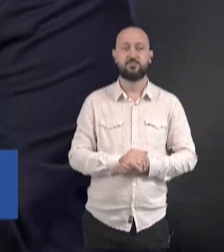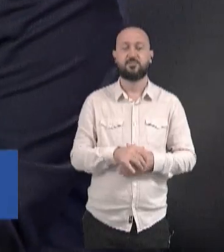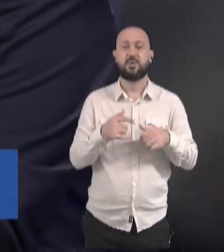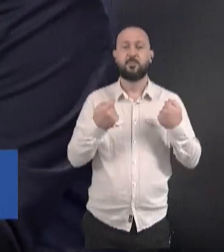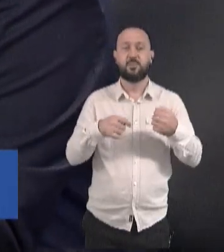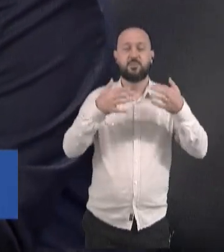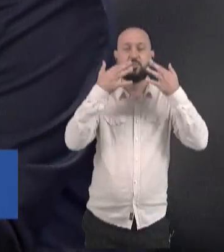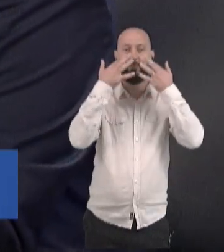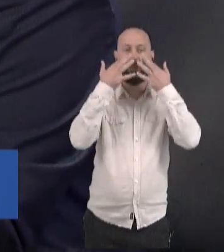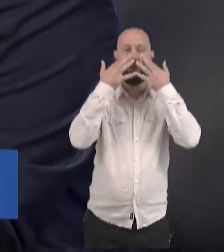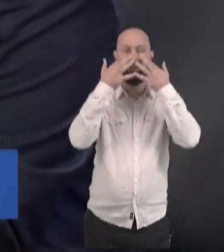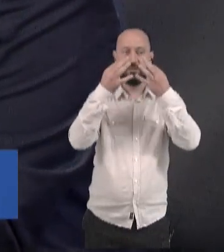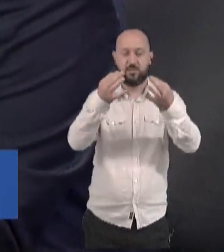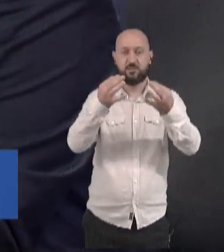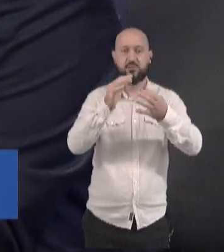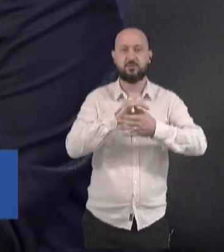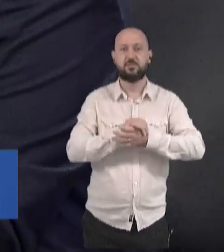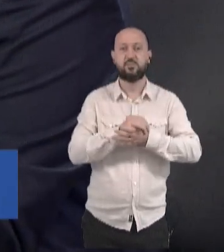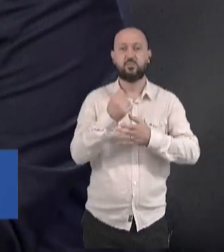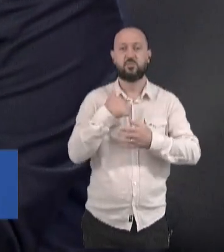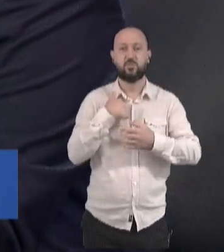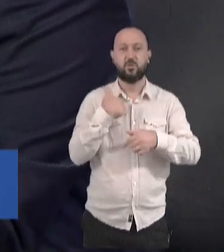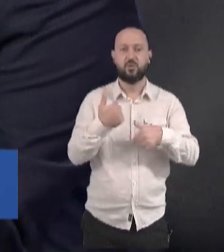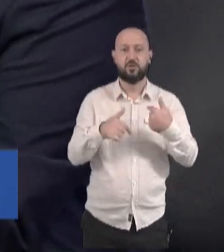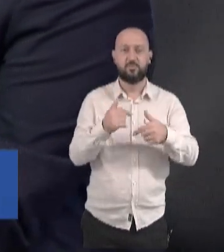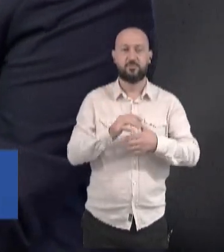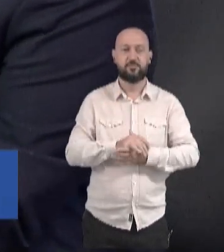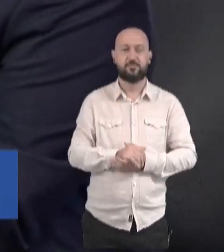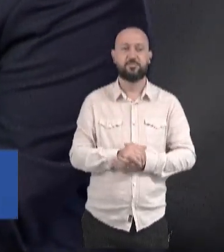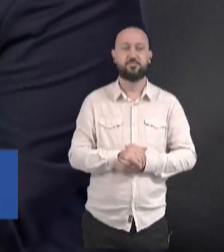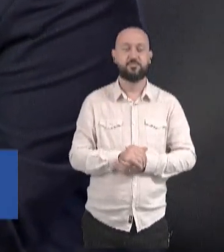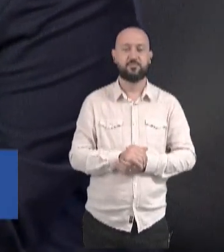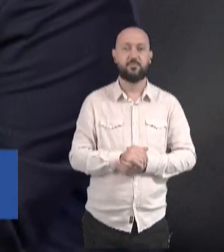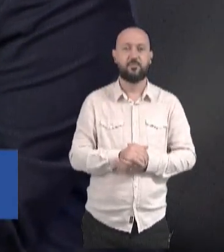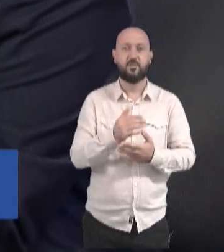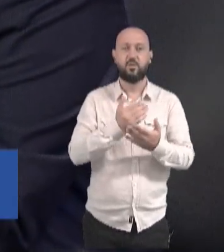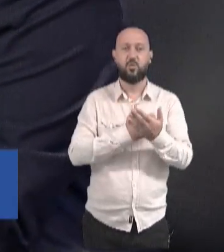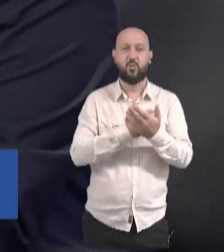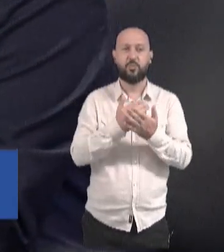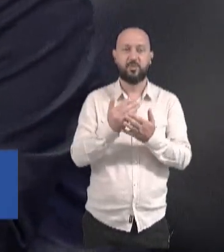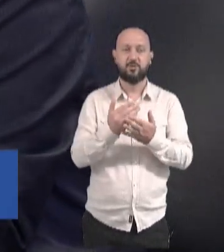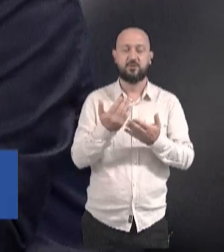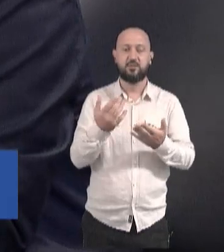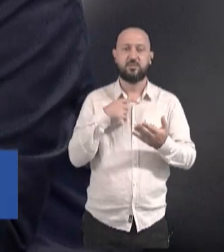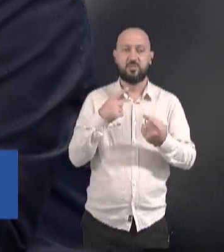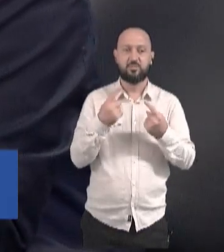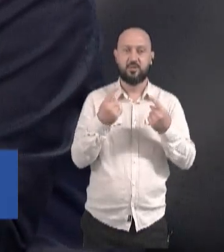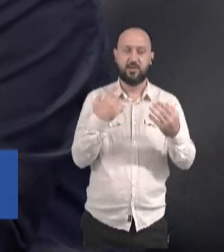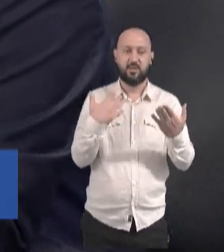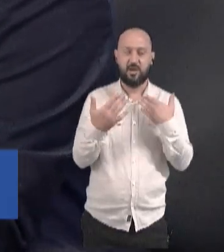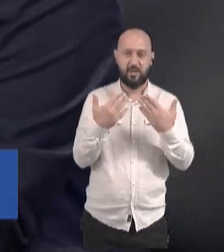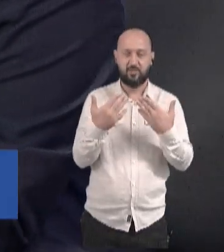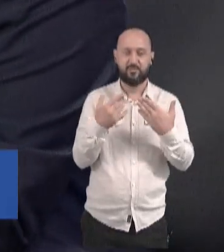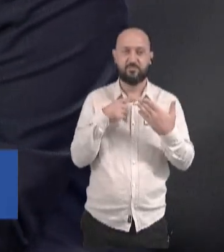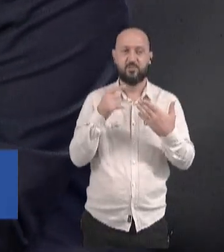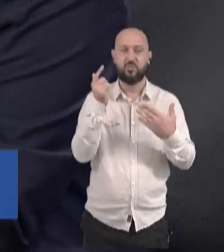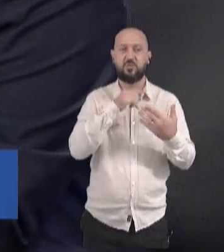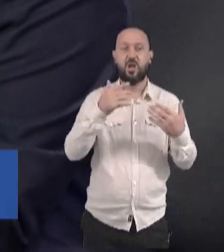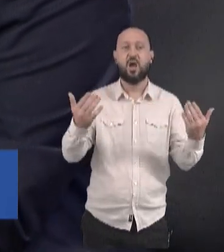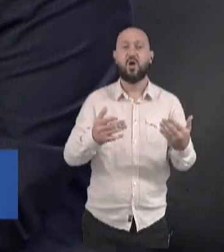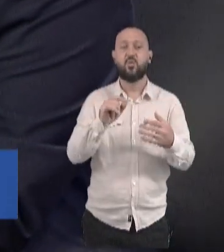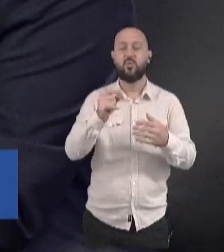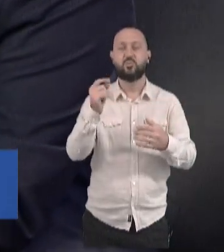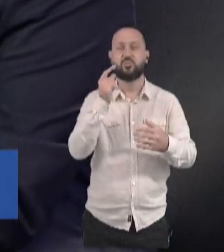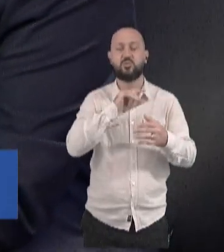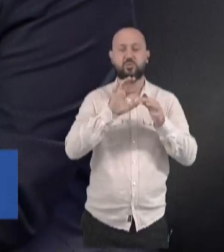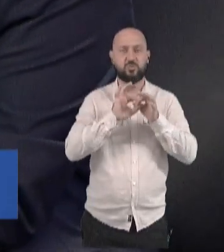Merece uma atenção do meu mandato. E aí começamos então esse diálogo até agora, que